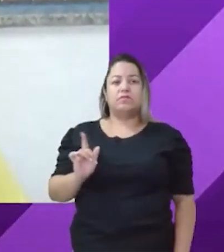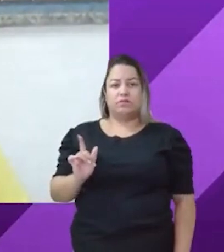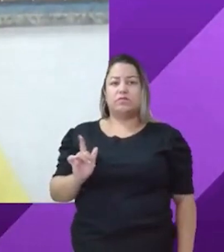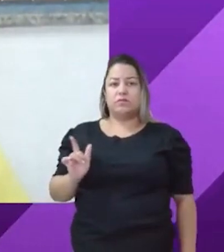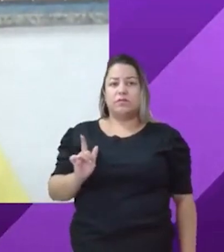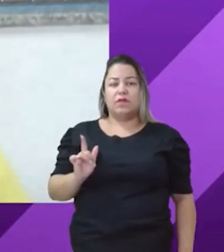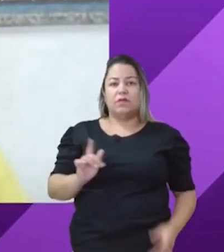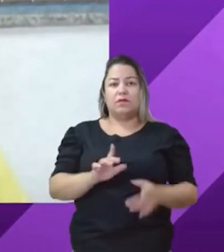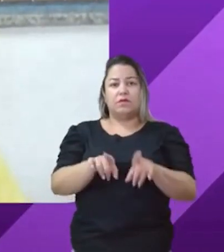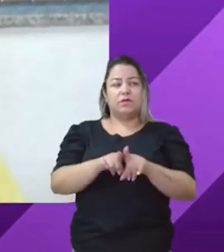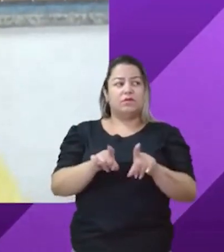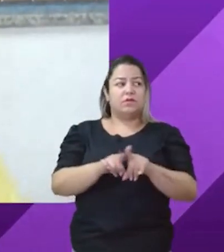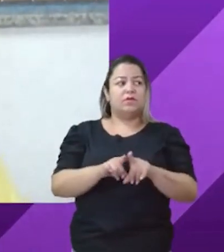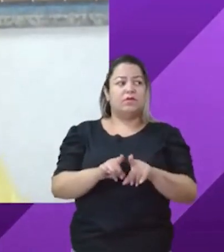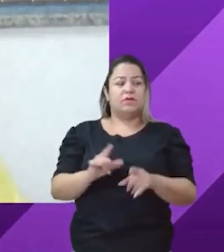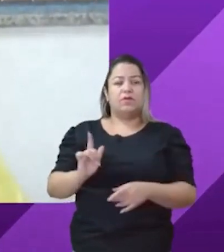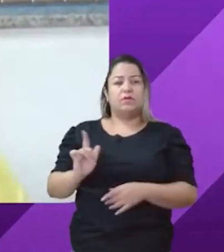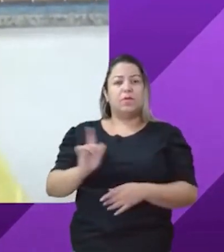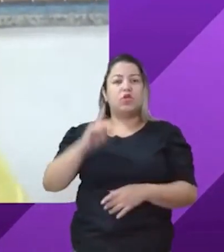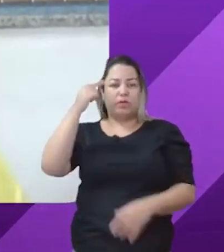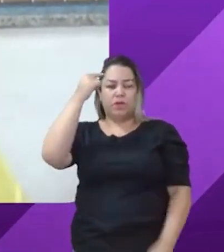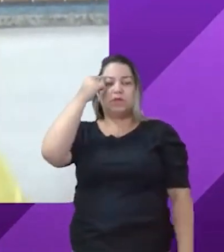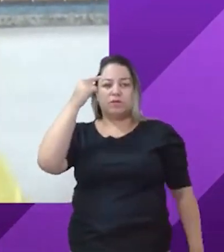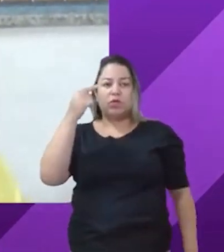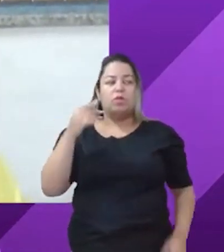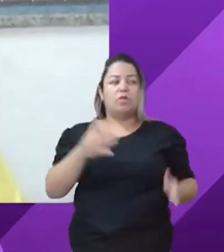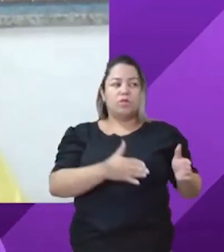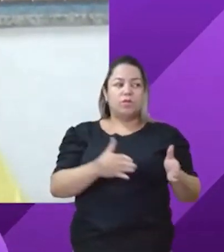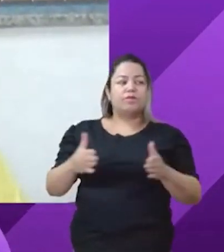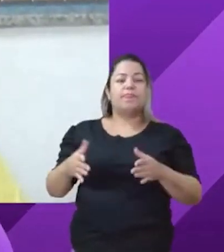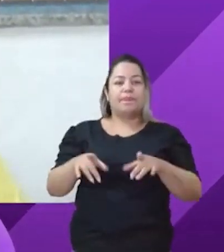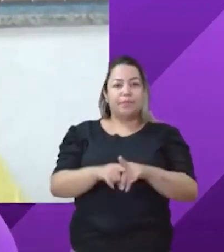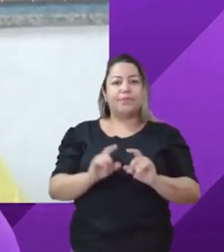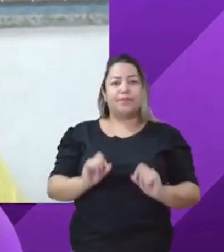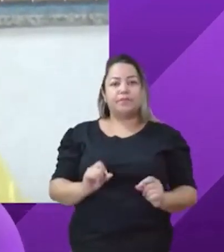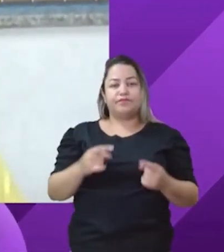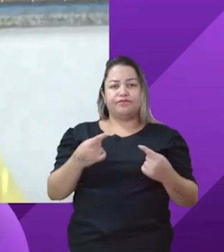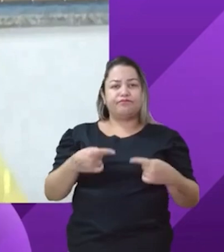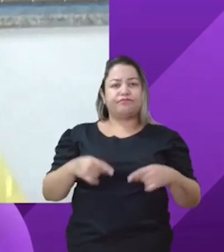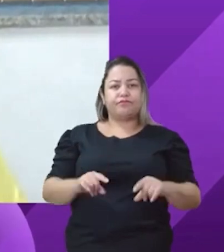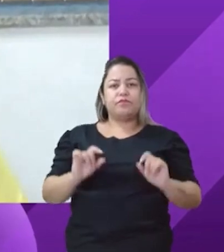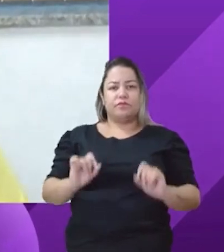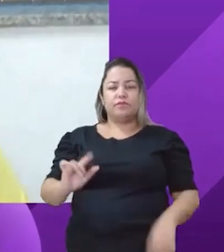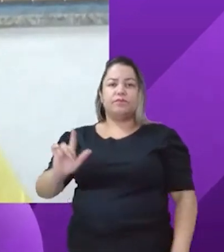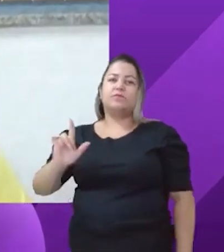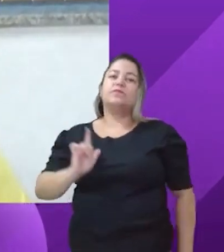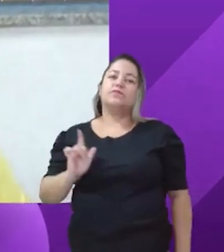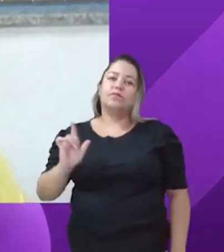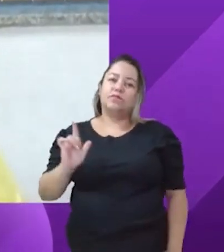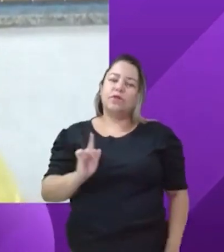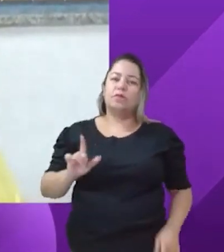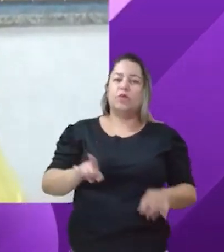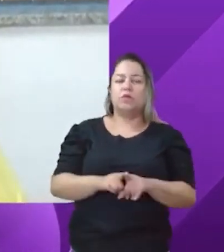a urgência e a necessidade de pensar um processo robusto, não só de execução, mas também de monitoramento do